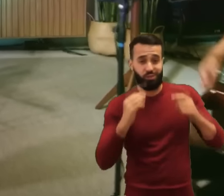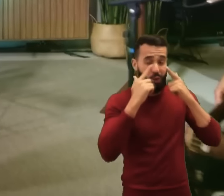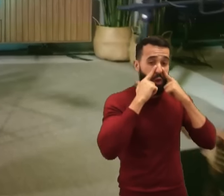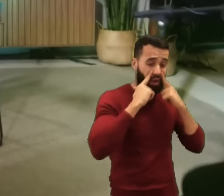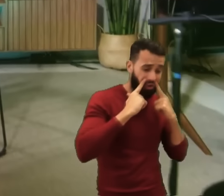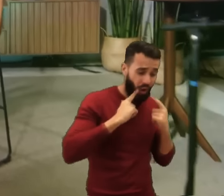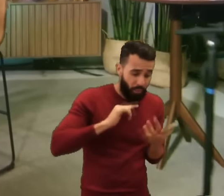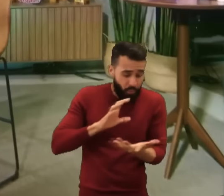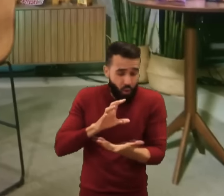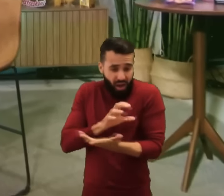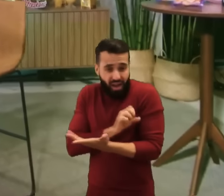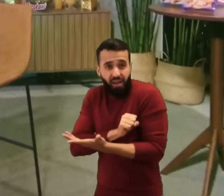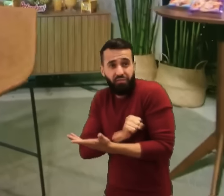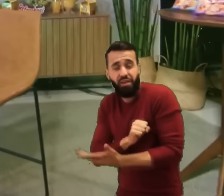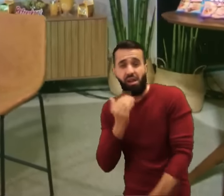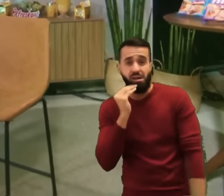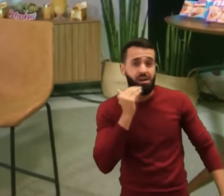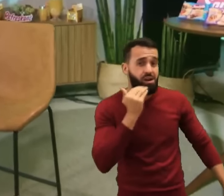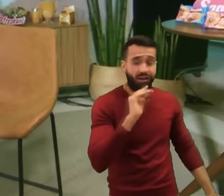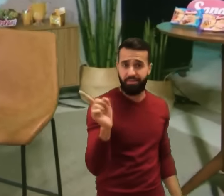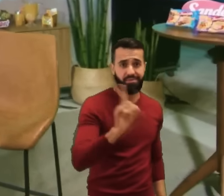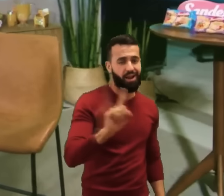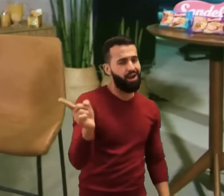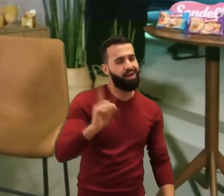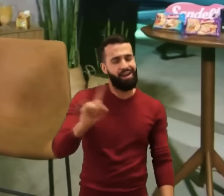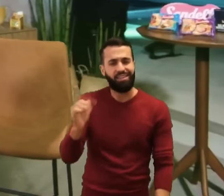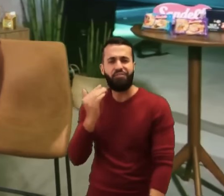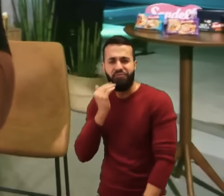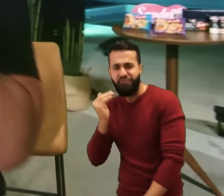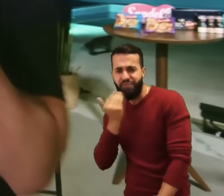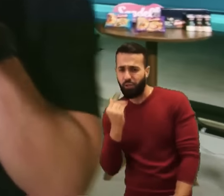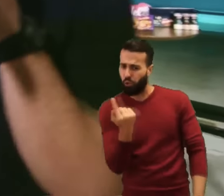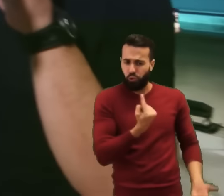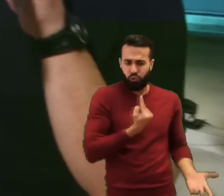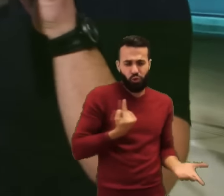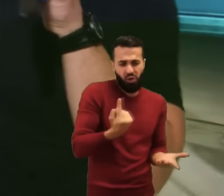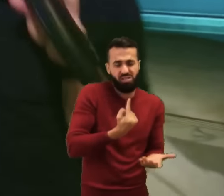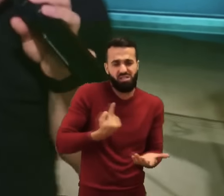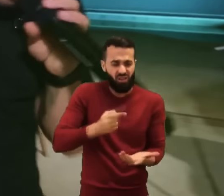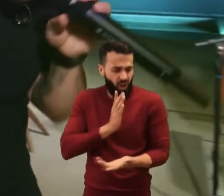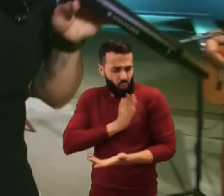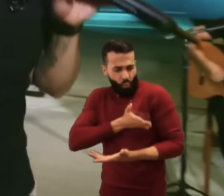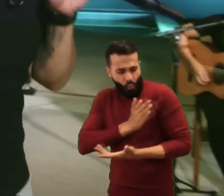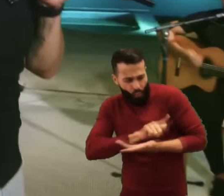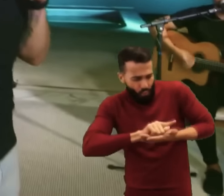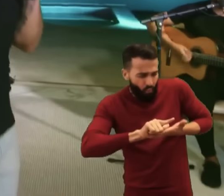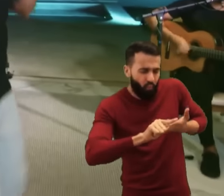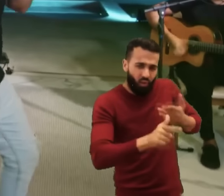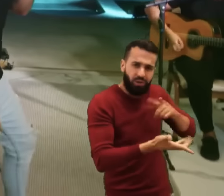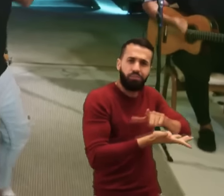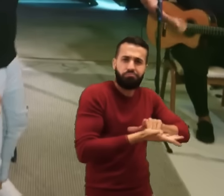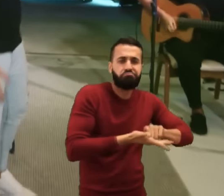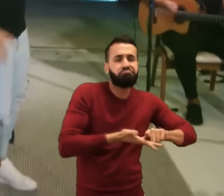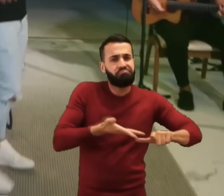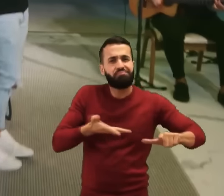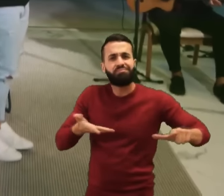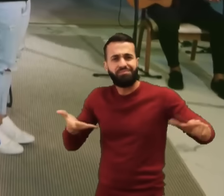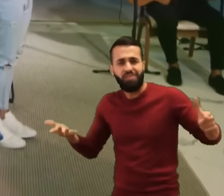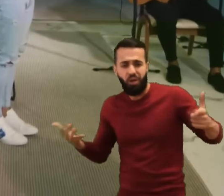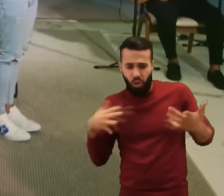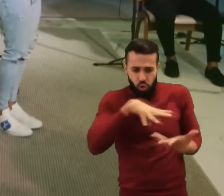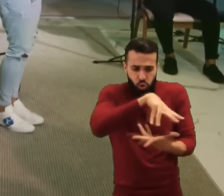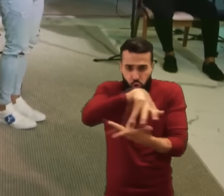coração. Chorar por amor não é defeito, defeito é ficar sozinho, sem ninguém no coração. Sei que